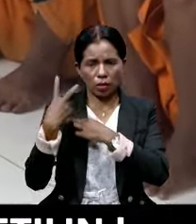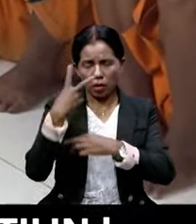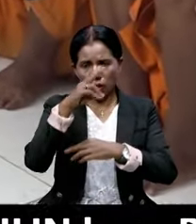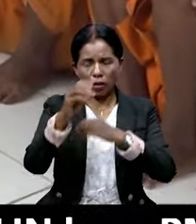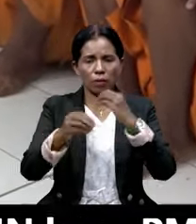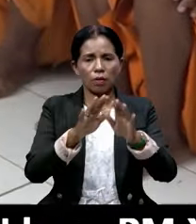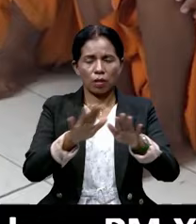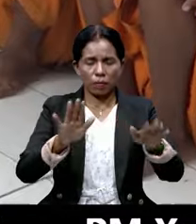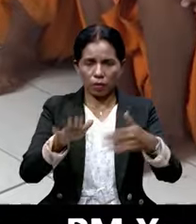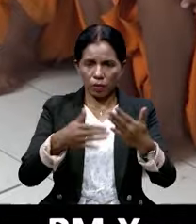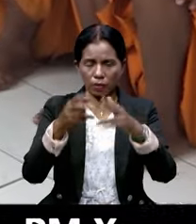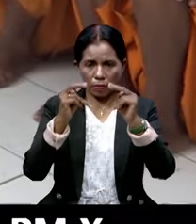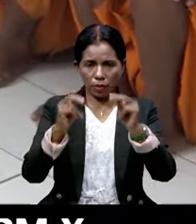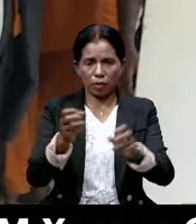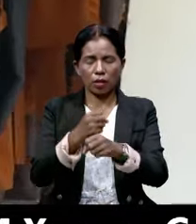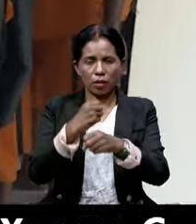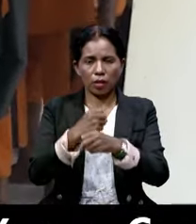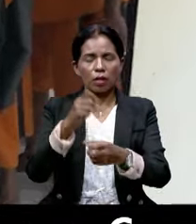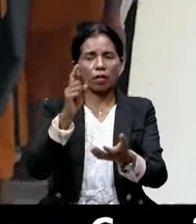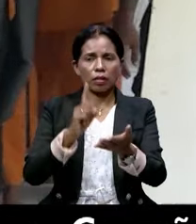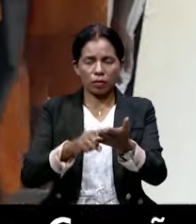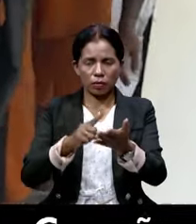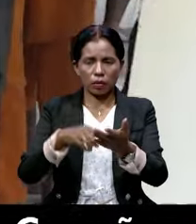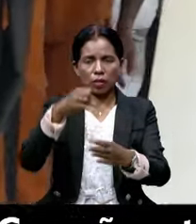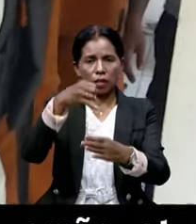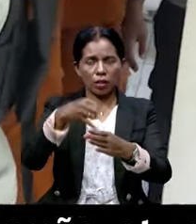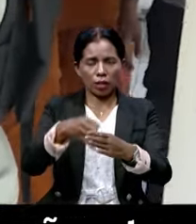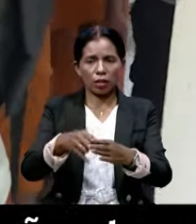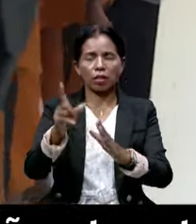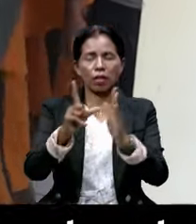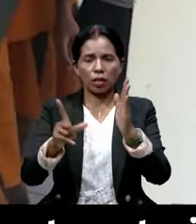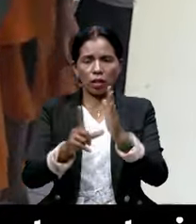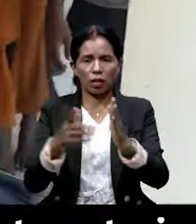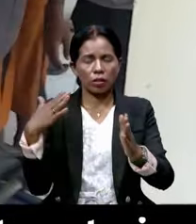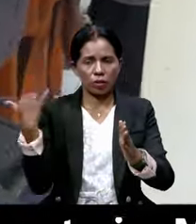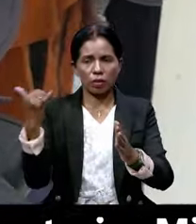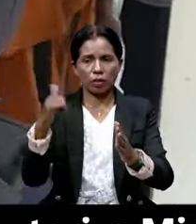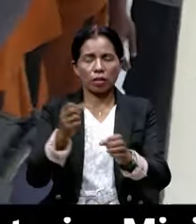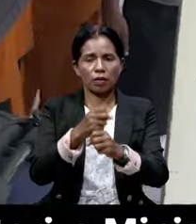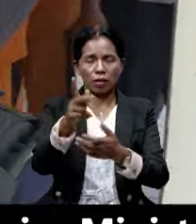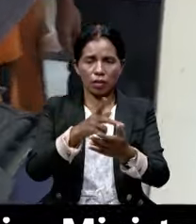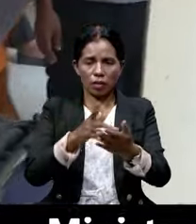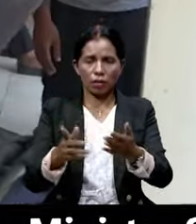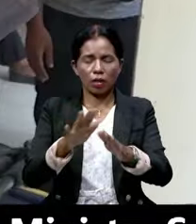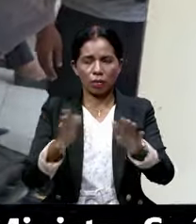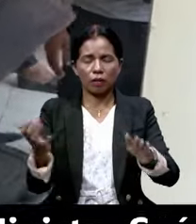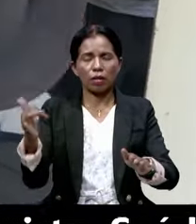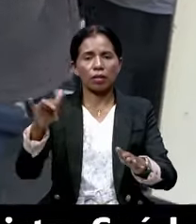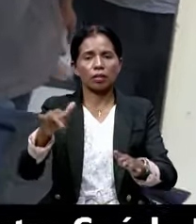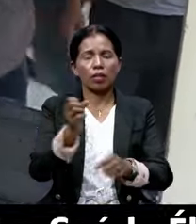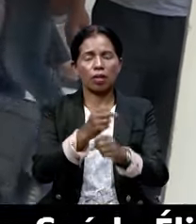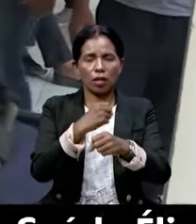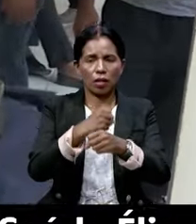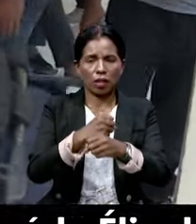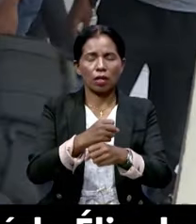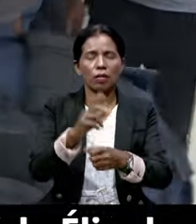barik nian, precisa halo discussão clean con a lei juvenil no nebele criminaliza la barik sira ba inhira comete crime